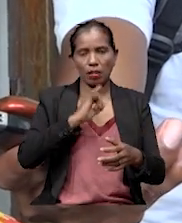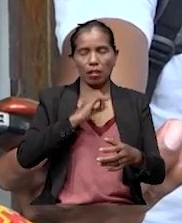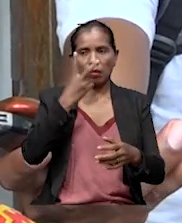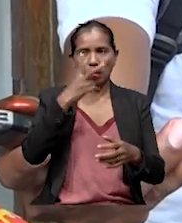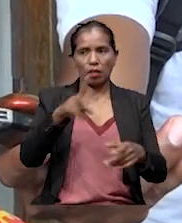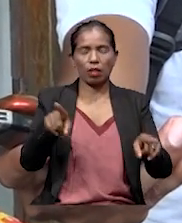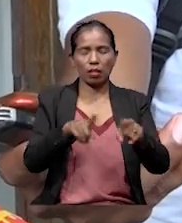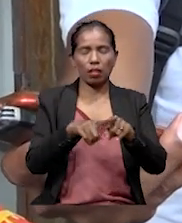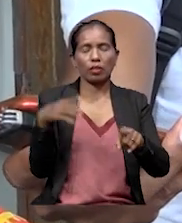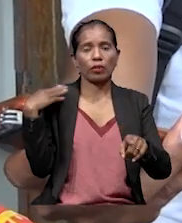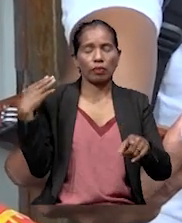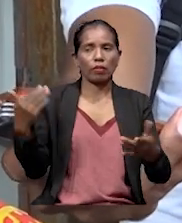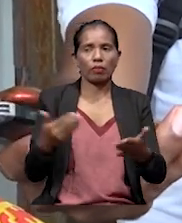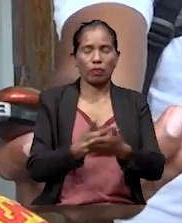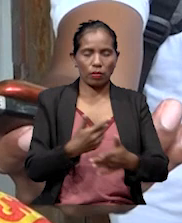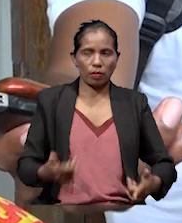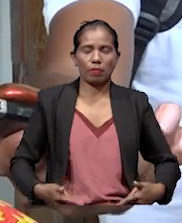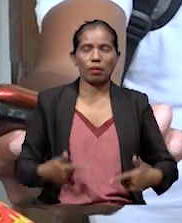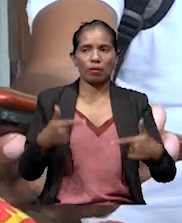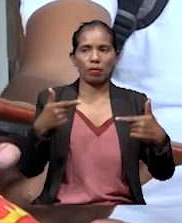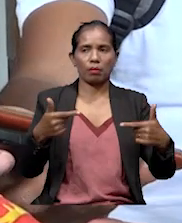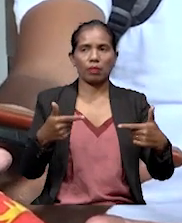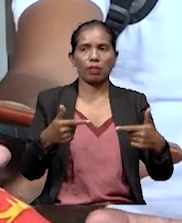kanesan geração fon nebe moris iha